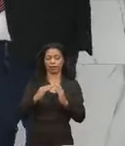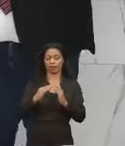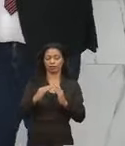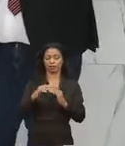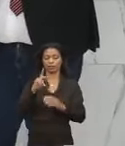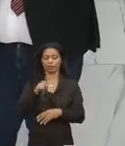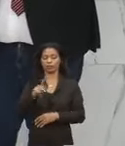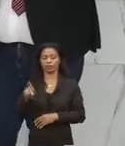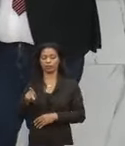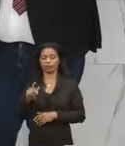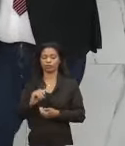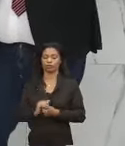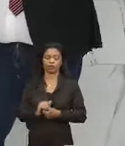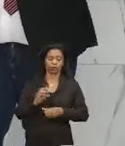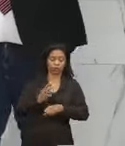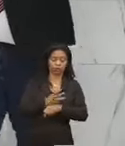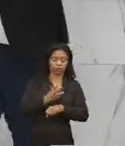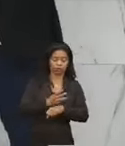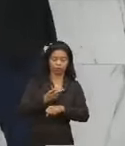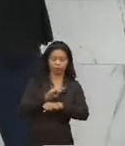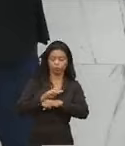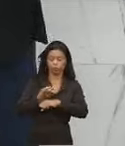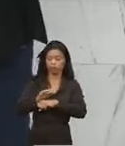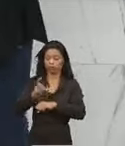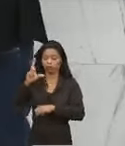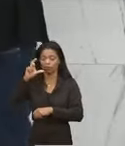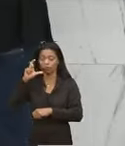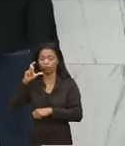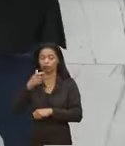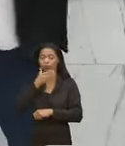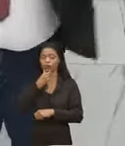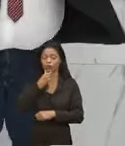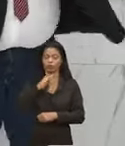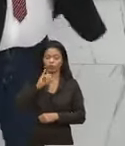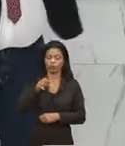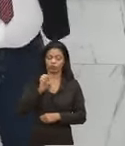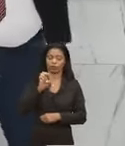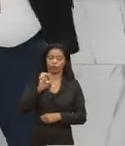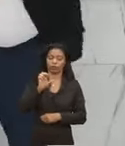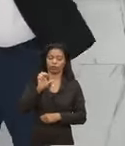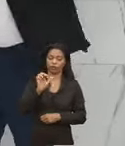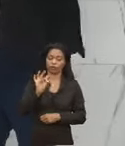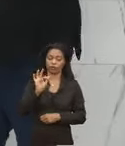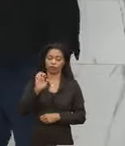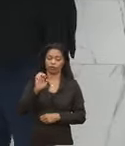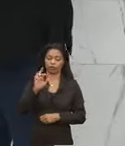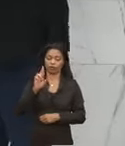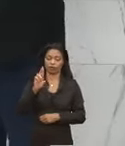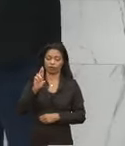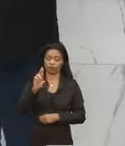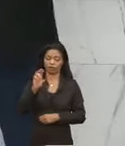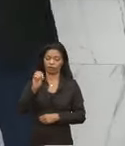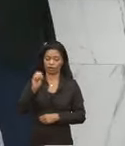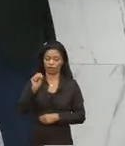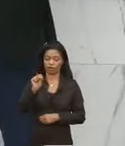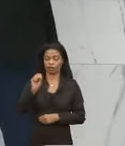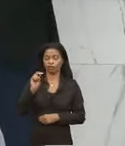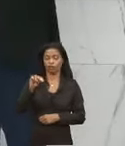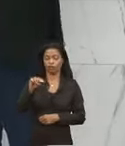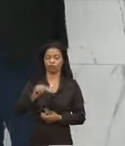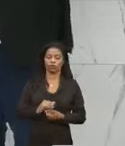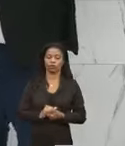de Jefferson. E a gente começou a mobilizar, todo mundo pegou o carro, foi andar a cidade buscando para encontrar esse